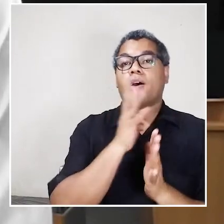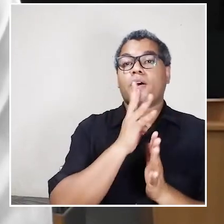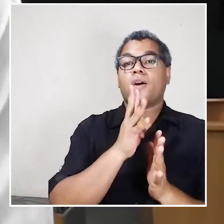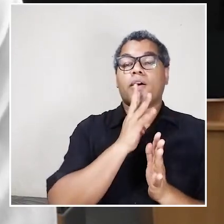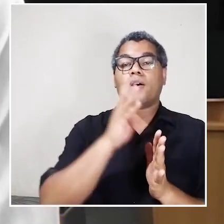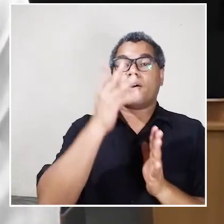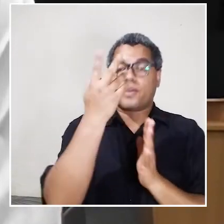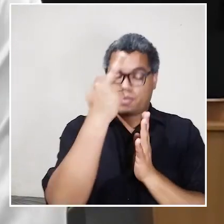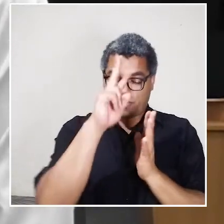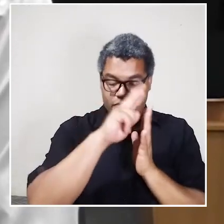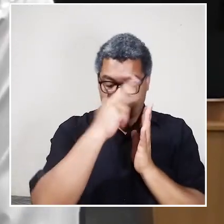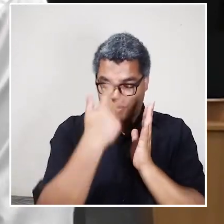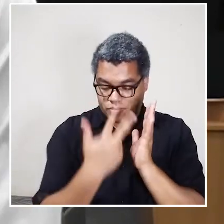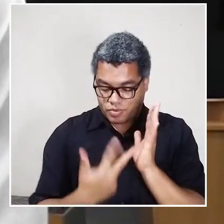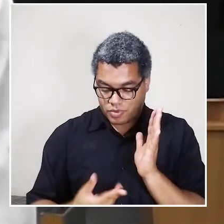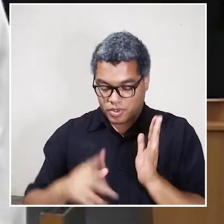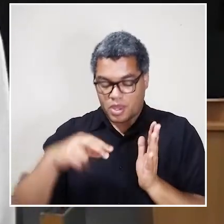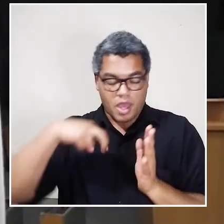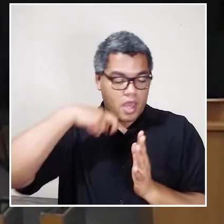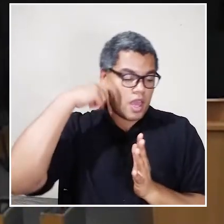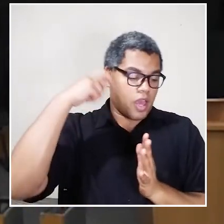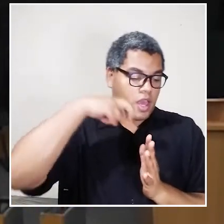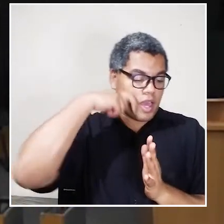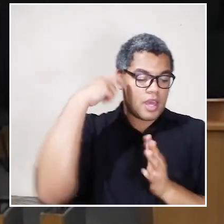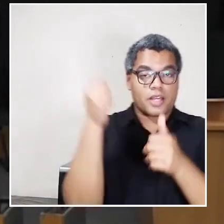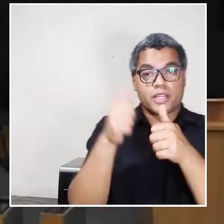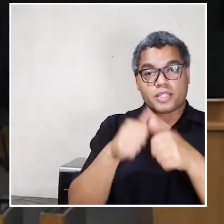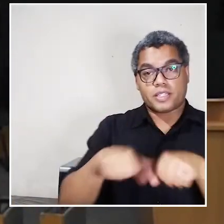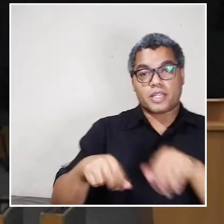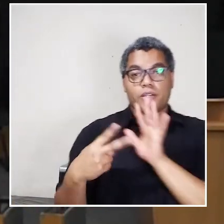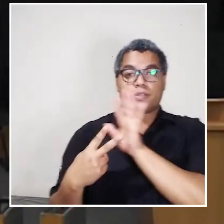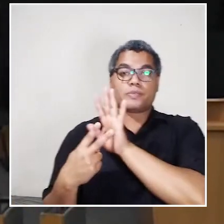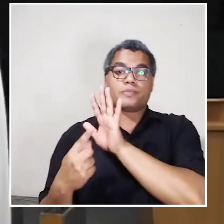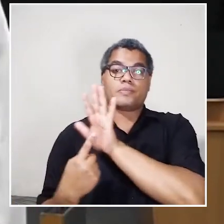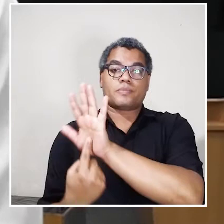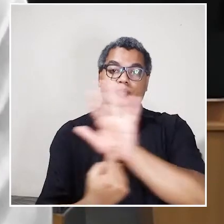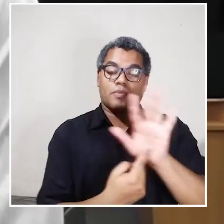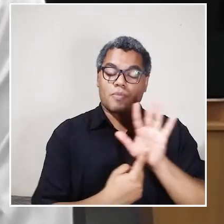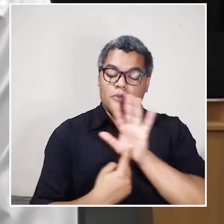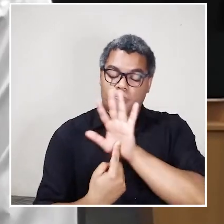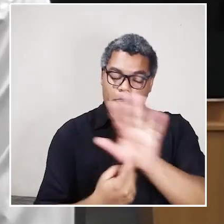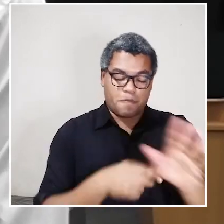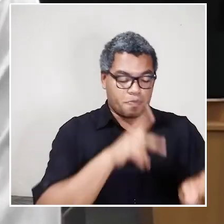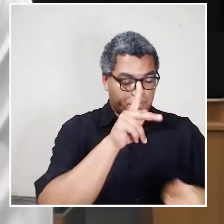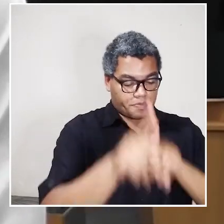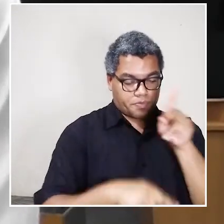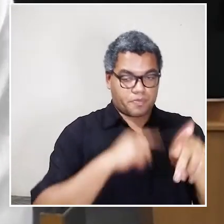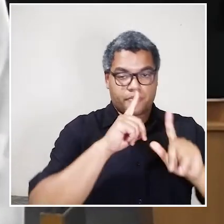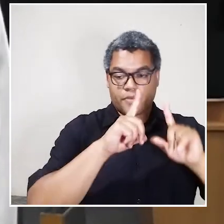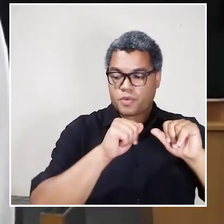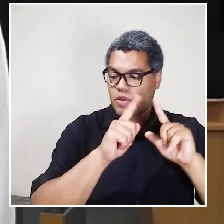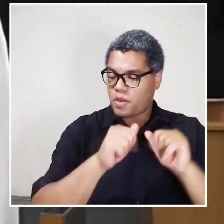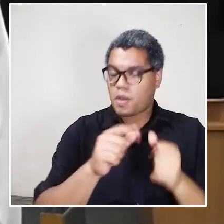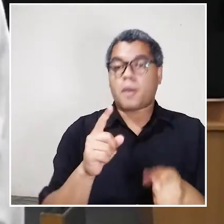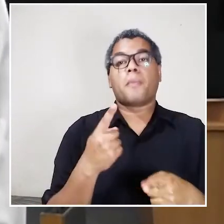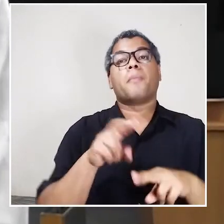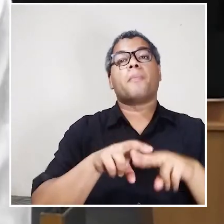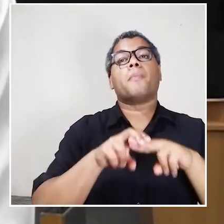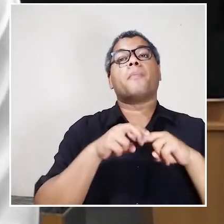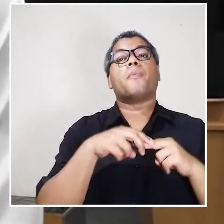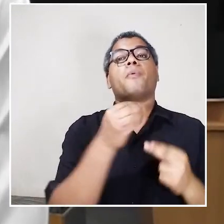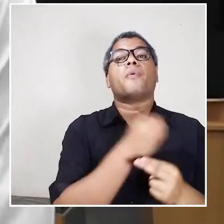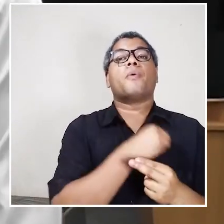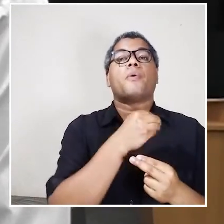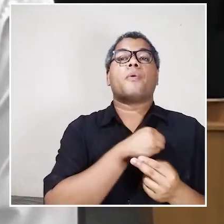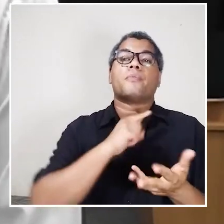corar de vergonha que estava estampado na face de Israel pelos seus muitos pecados, e ele